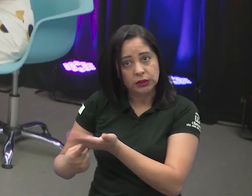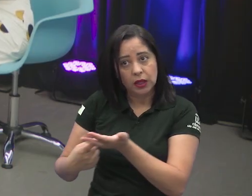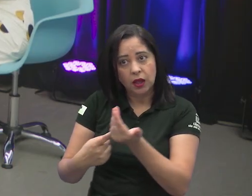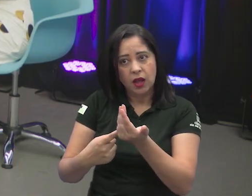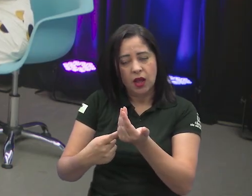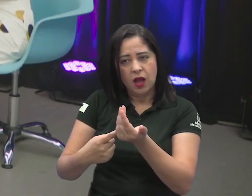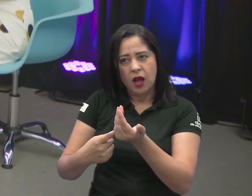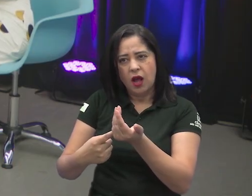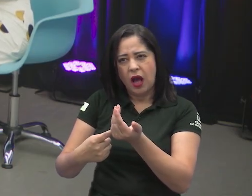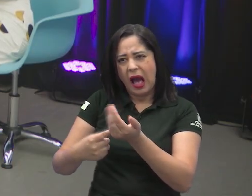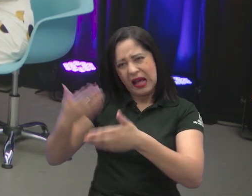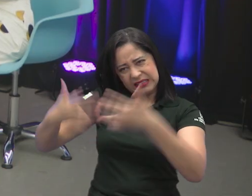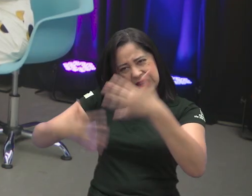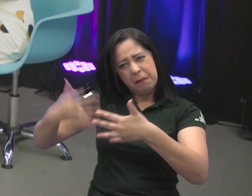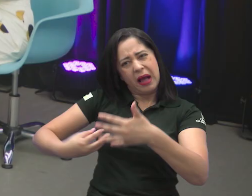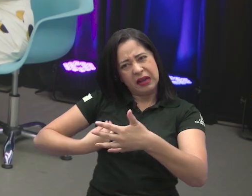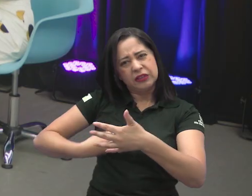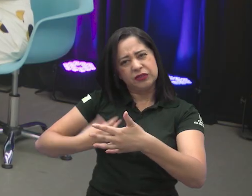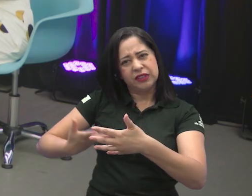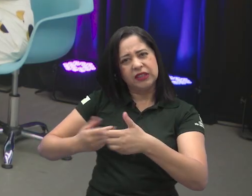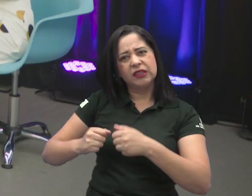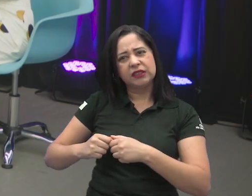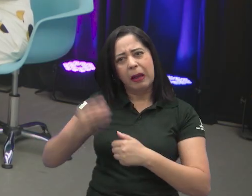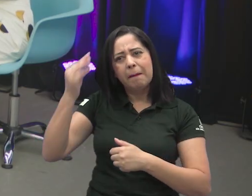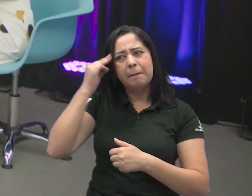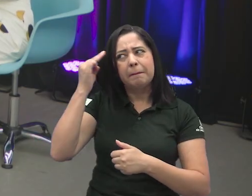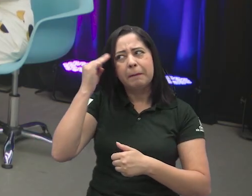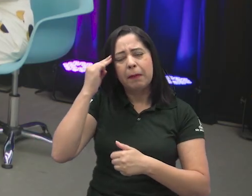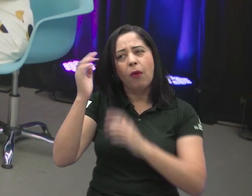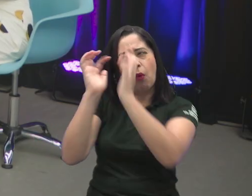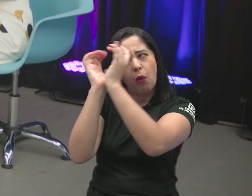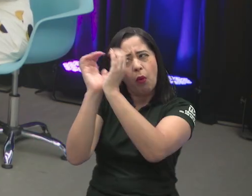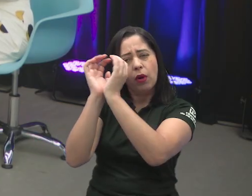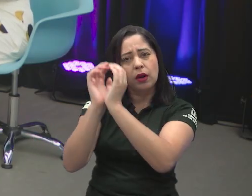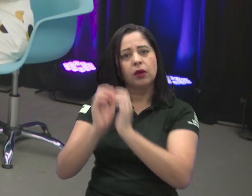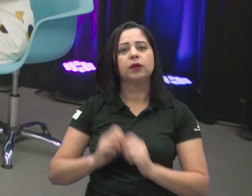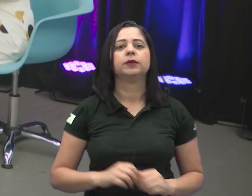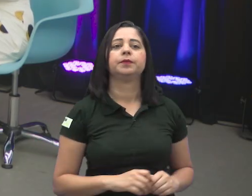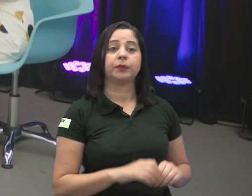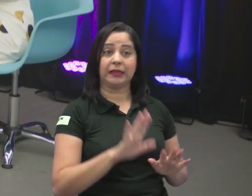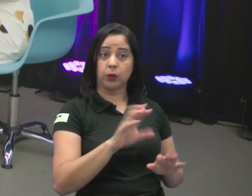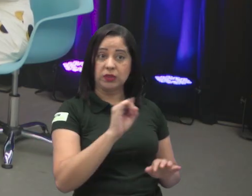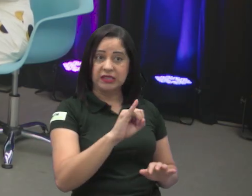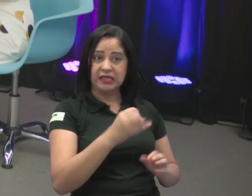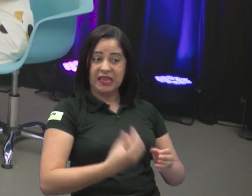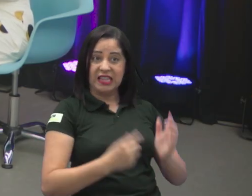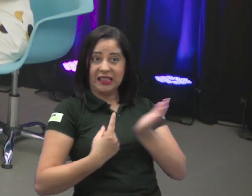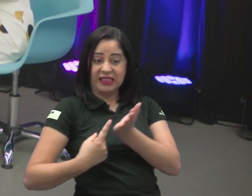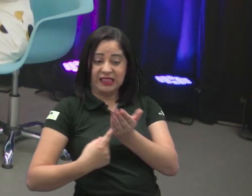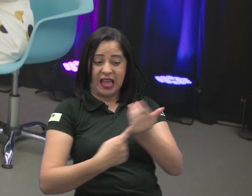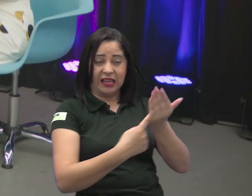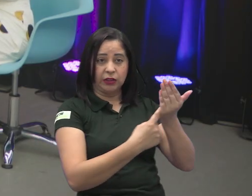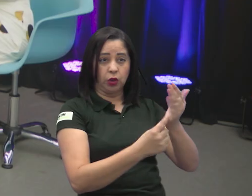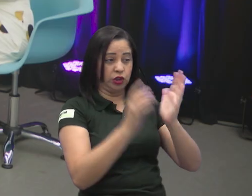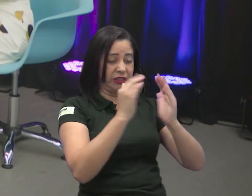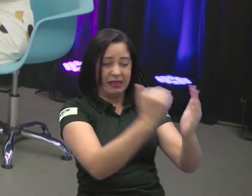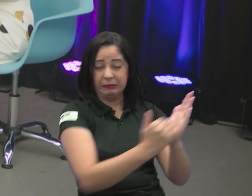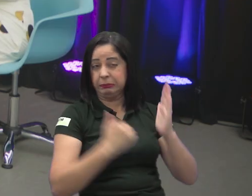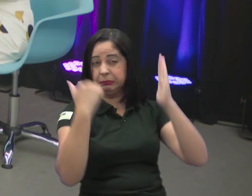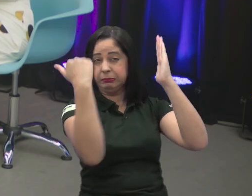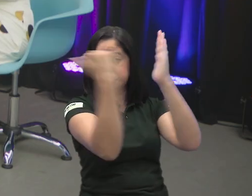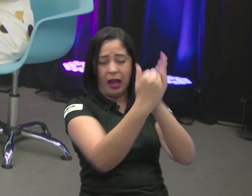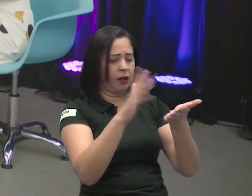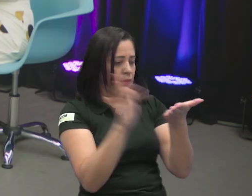A tecnologia pode afetar também, doutor, nessa questão da luz, da radiação? O excesso de uso, você